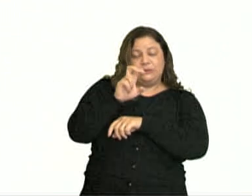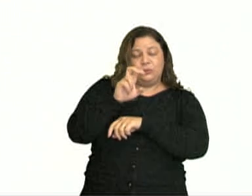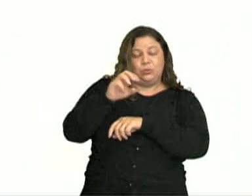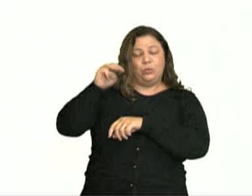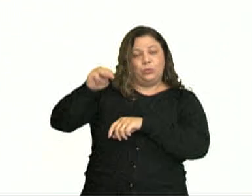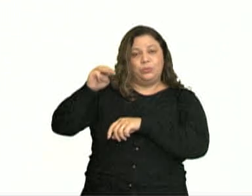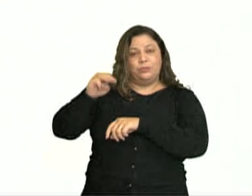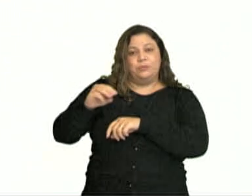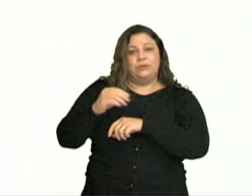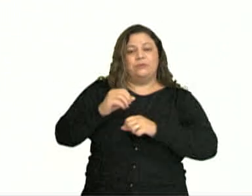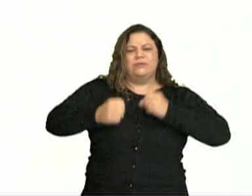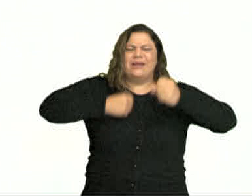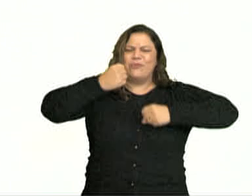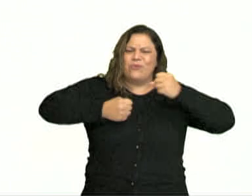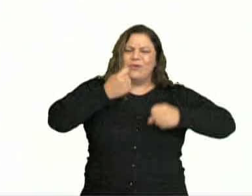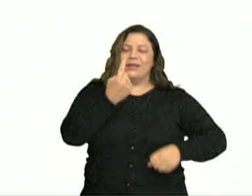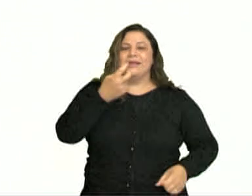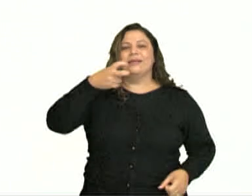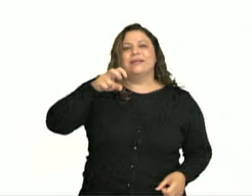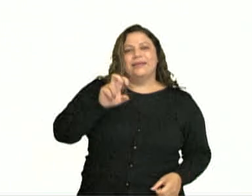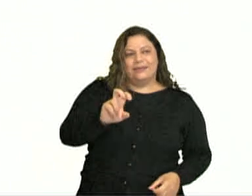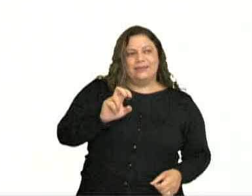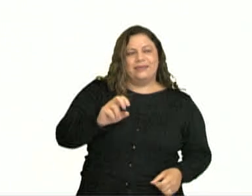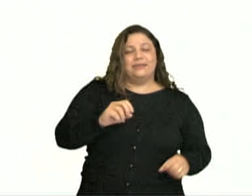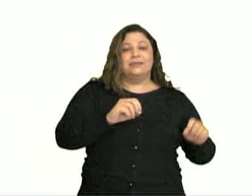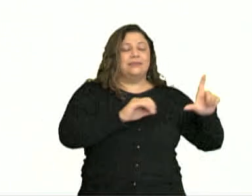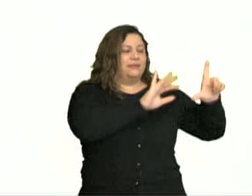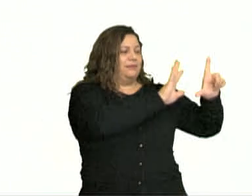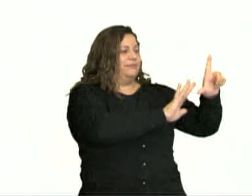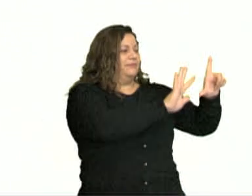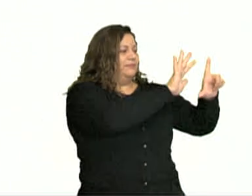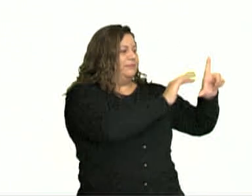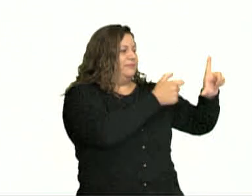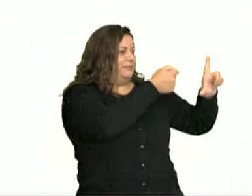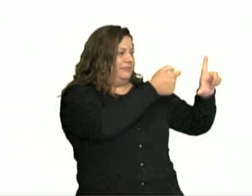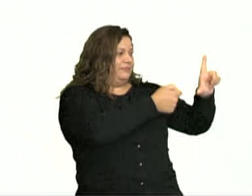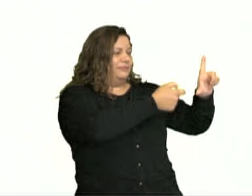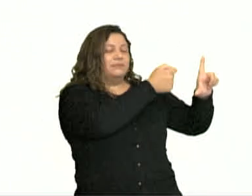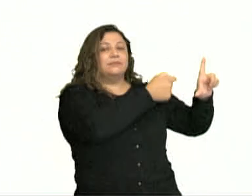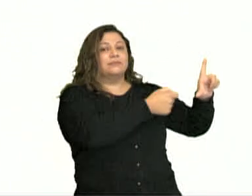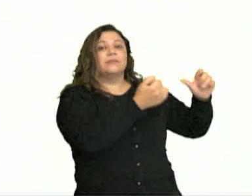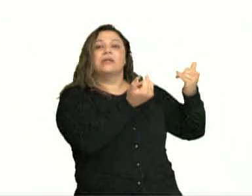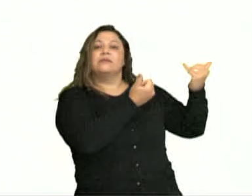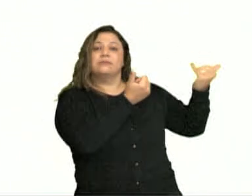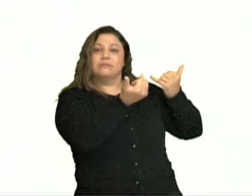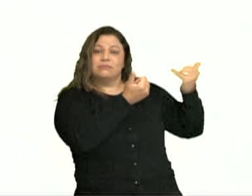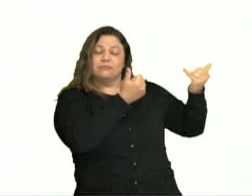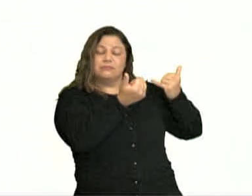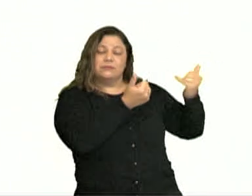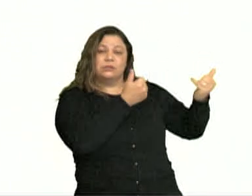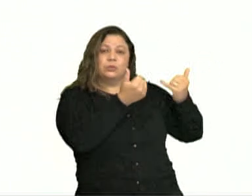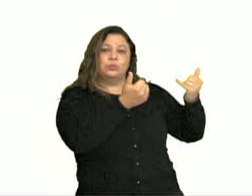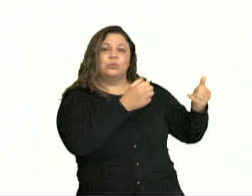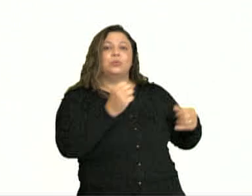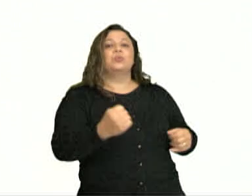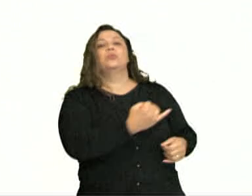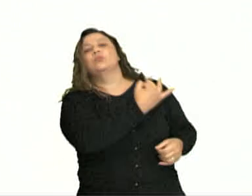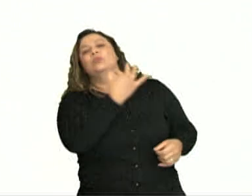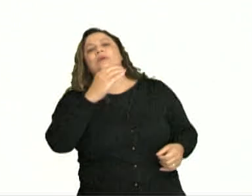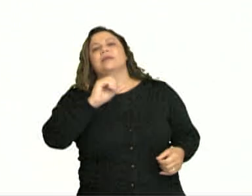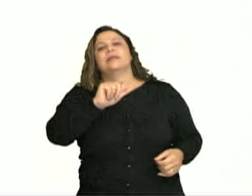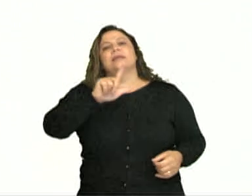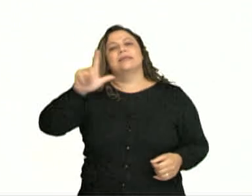calorias por minuto. Se você acessar o QR Code aqui, vai ter uma tabela bem legal informando qual é a quantidade de calorias que